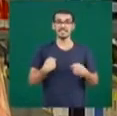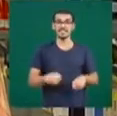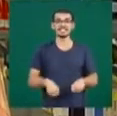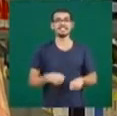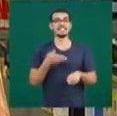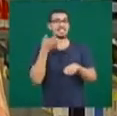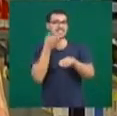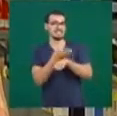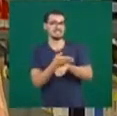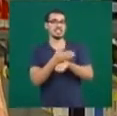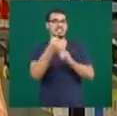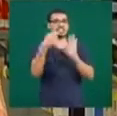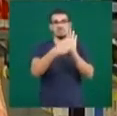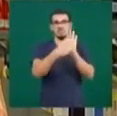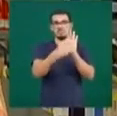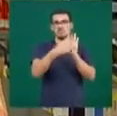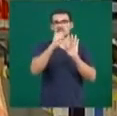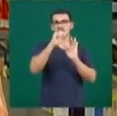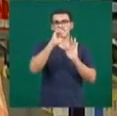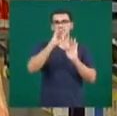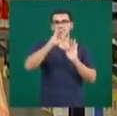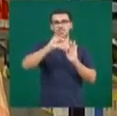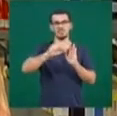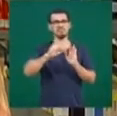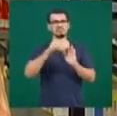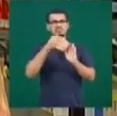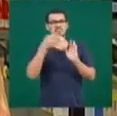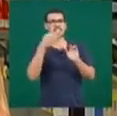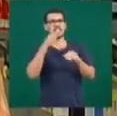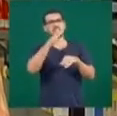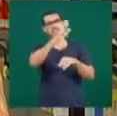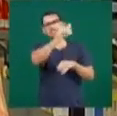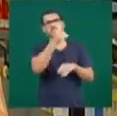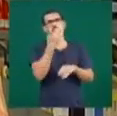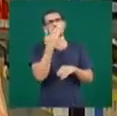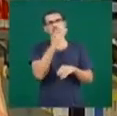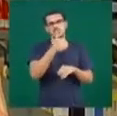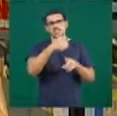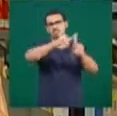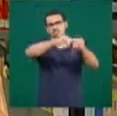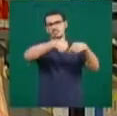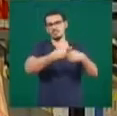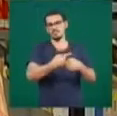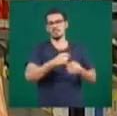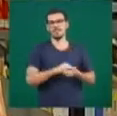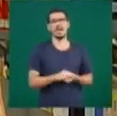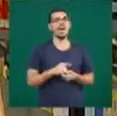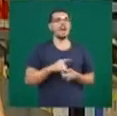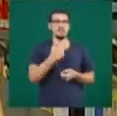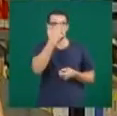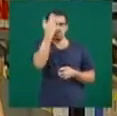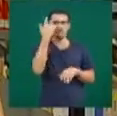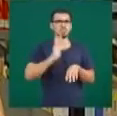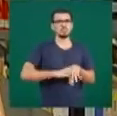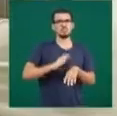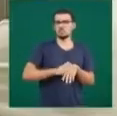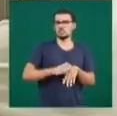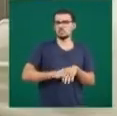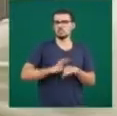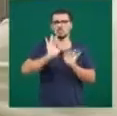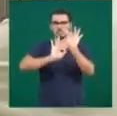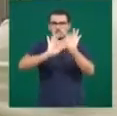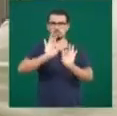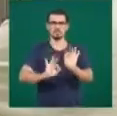logado e fazer a solicitação em exemplares, solicitação de empréstimo. E ele mesmo faz o autogerenciamento da sua conta.